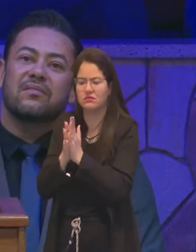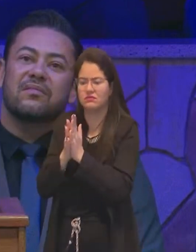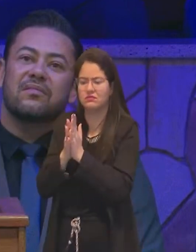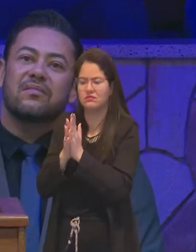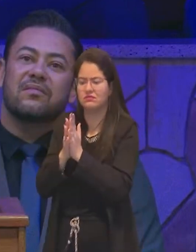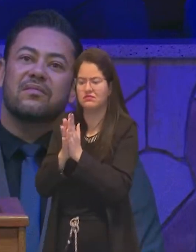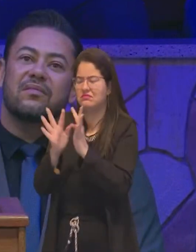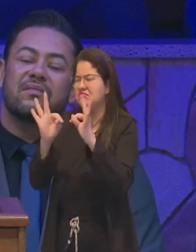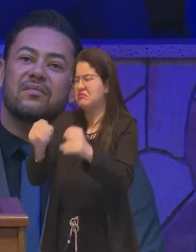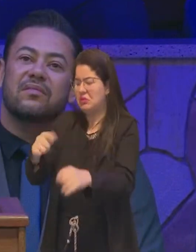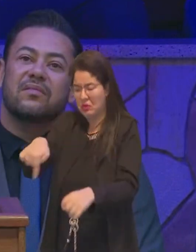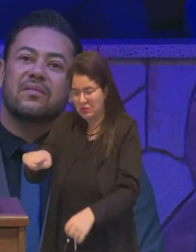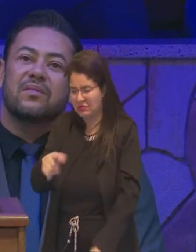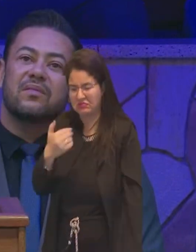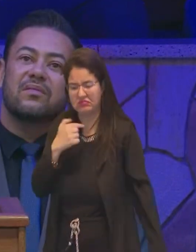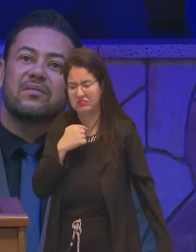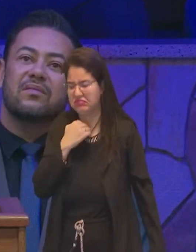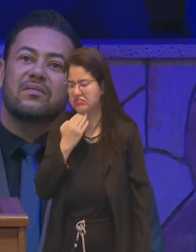vai importar.